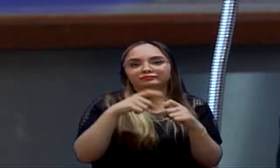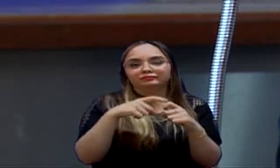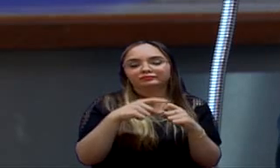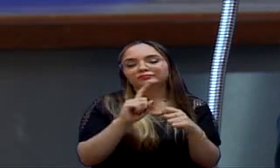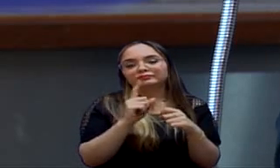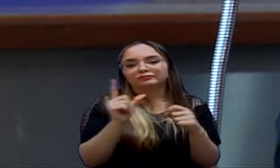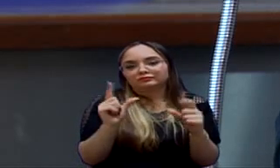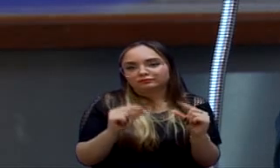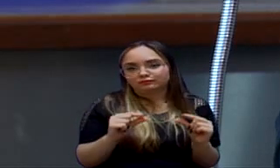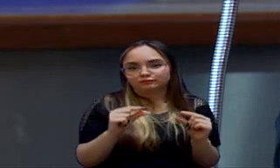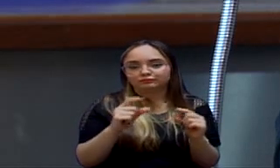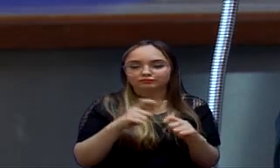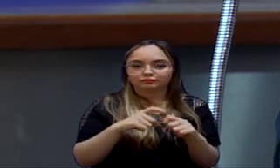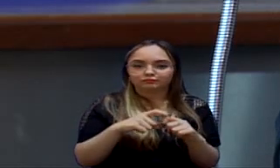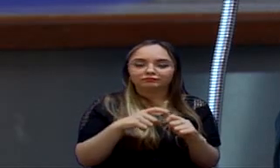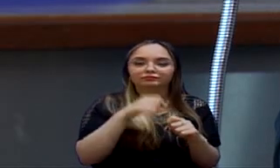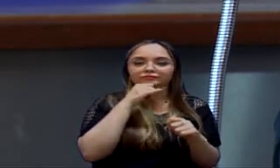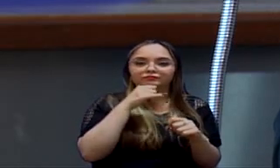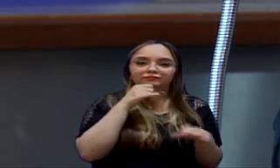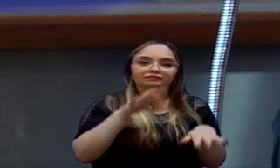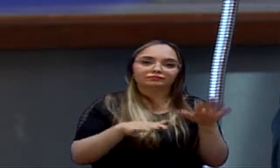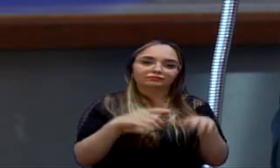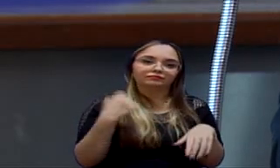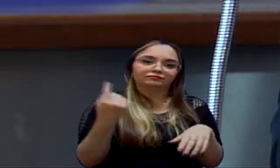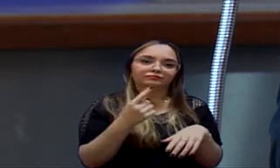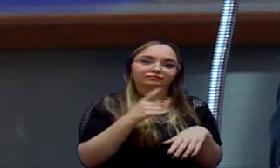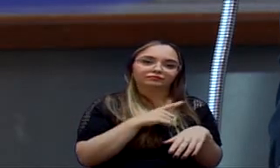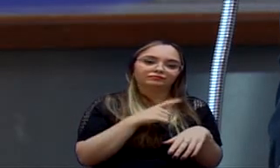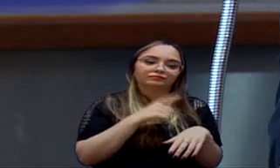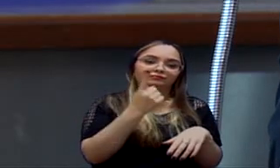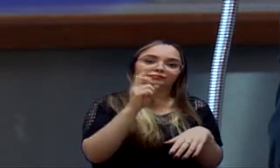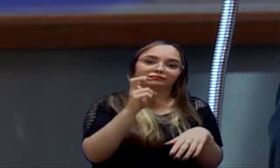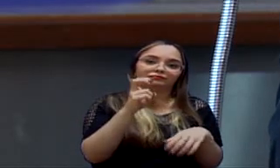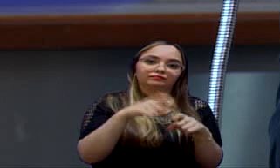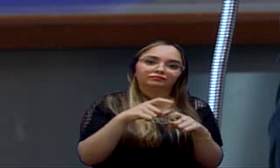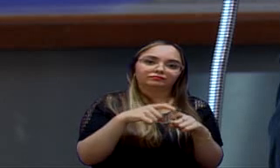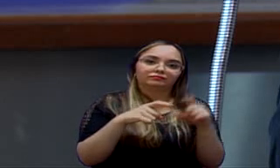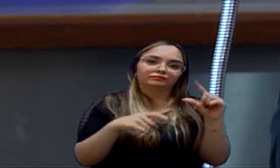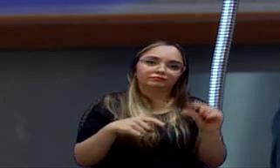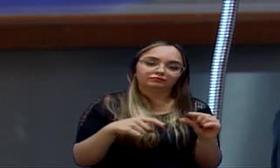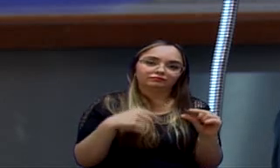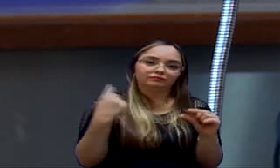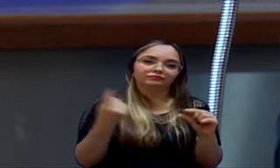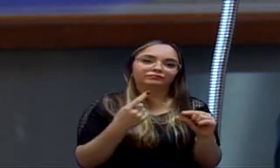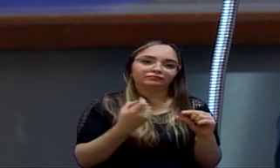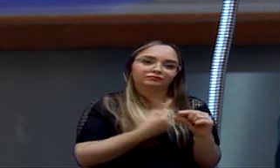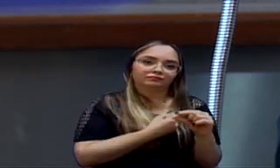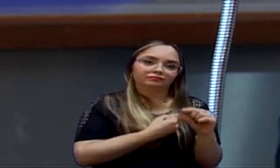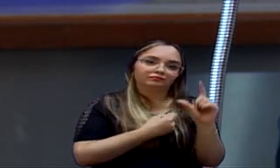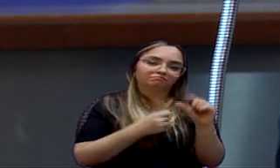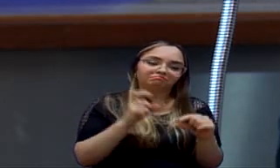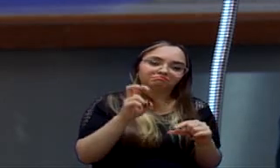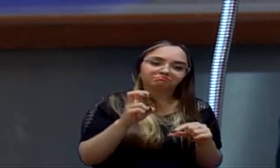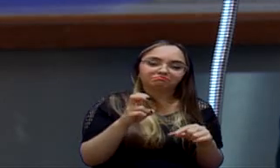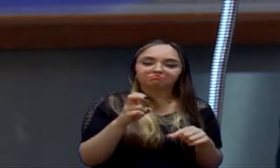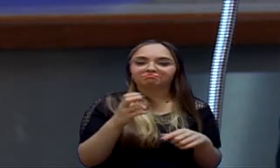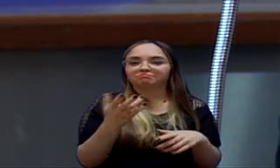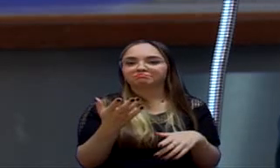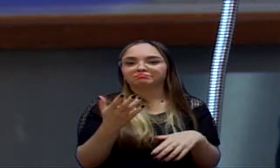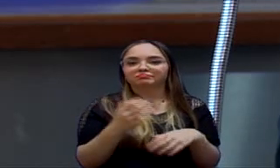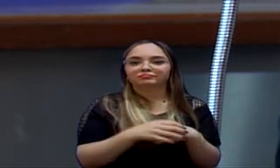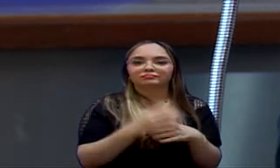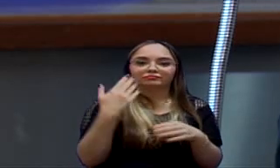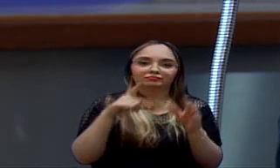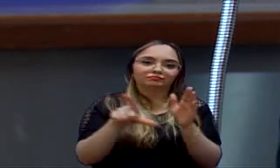dado que o jornal comentou por exemplo embora a gente tem reduzido o quadro de 15 médicos por um número bem menor 5 né que